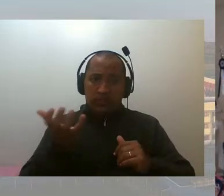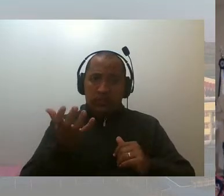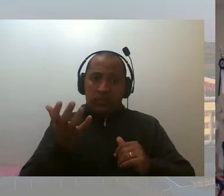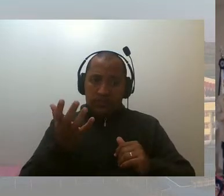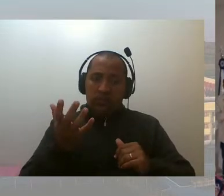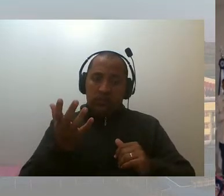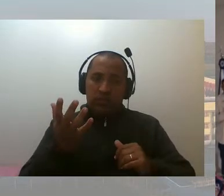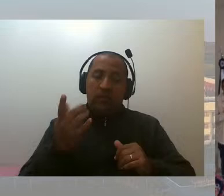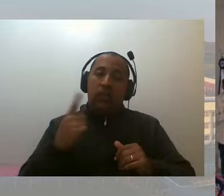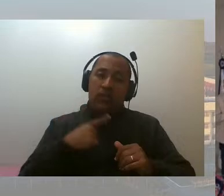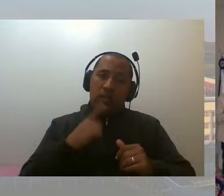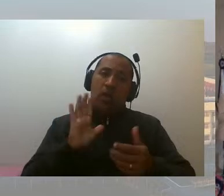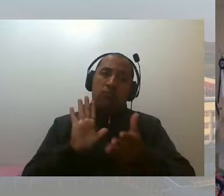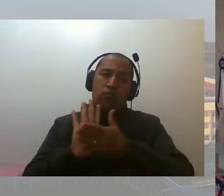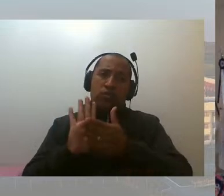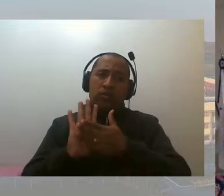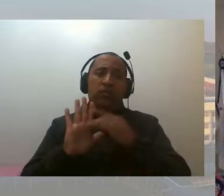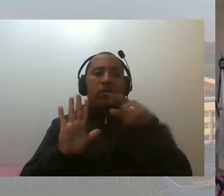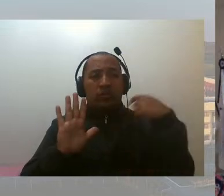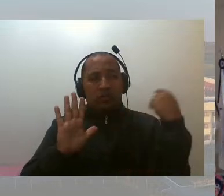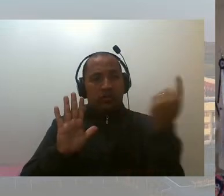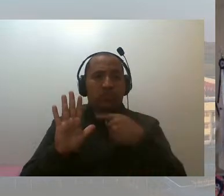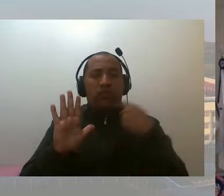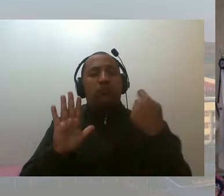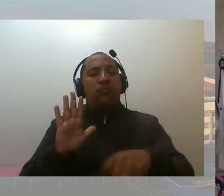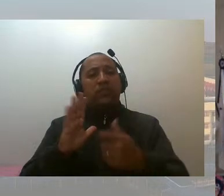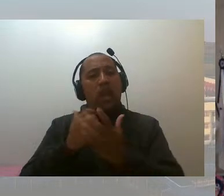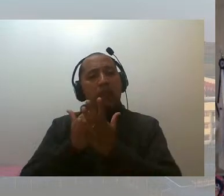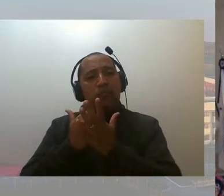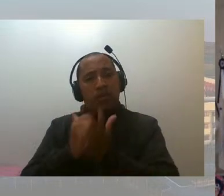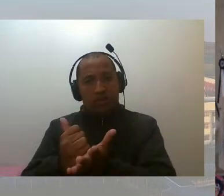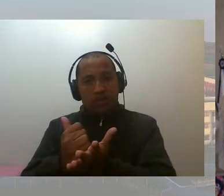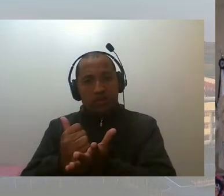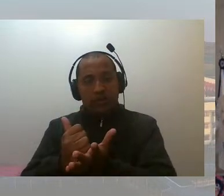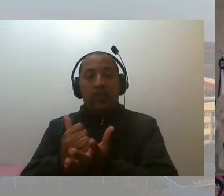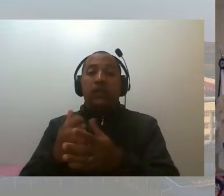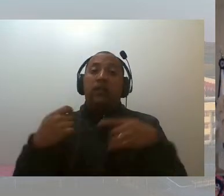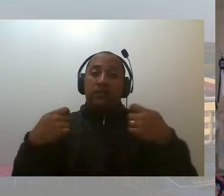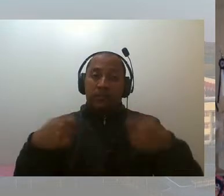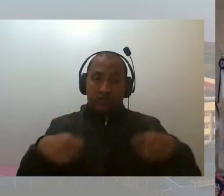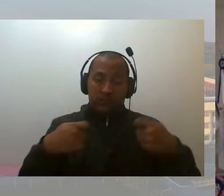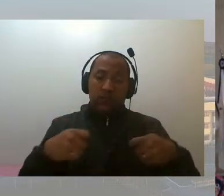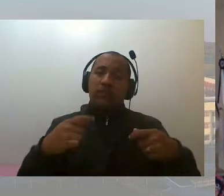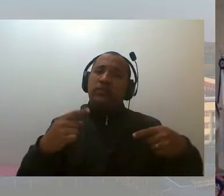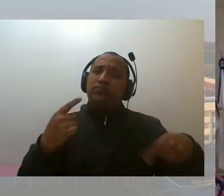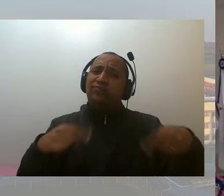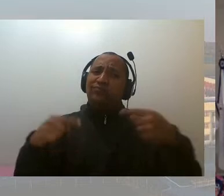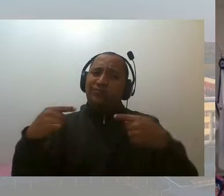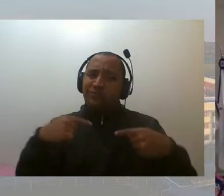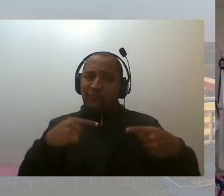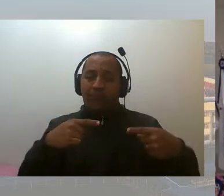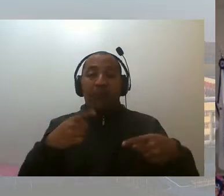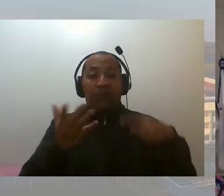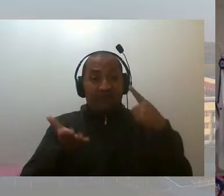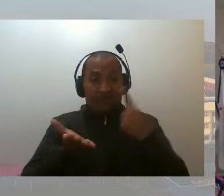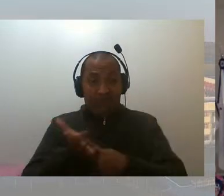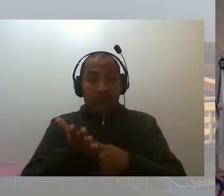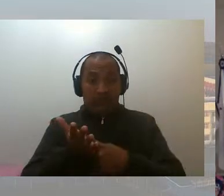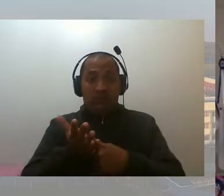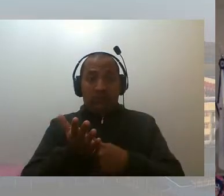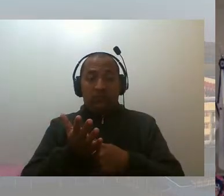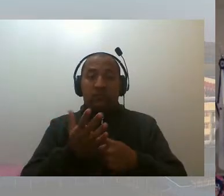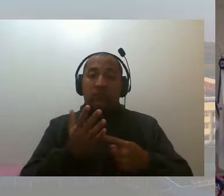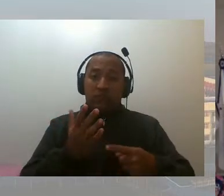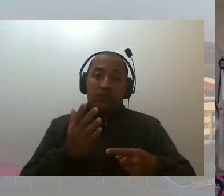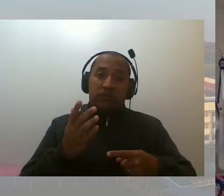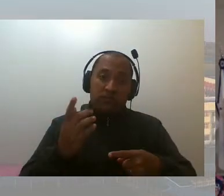propôs, obviamente que a gente tem que apoiar. Mas também eu acho que a gente poderia estender esse debate para um pré-acordo, caso